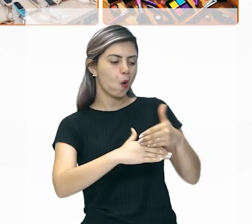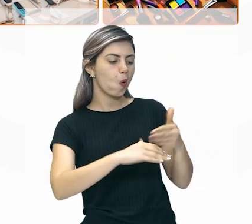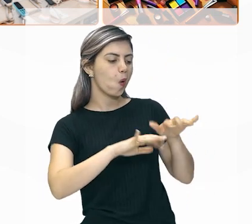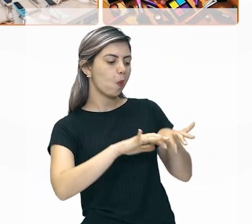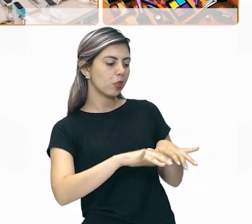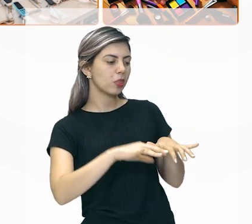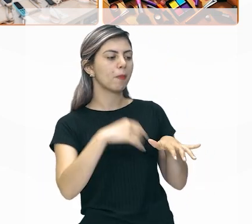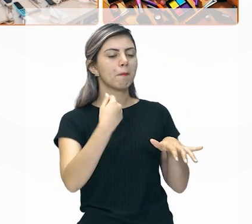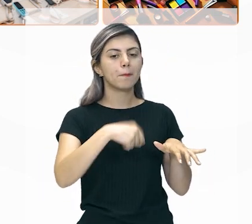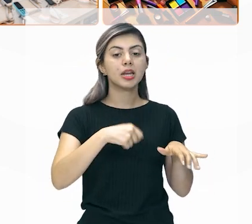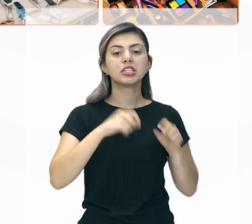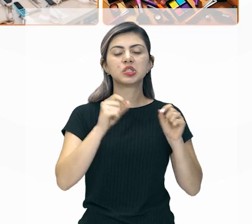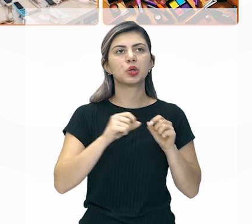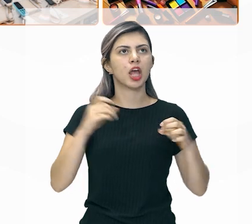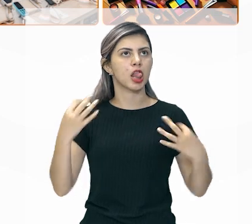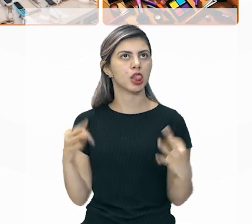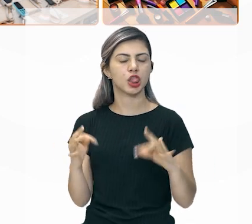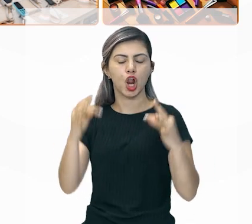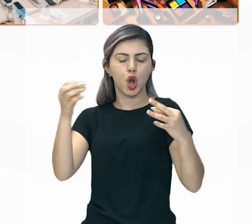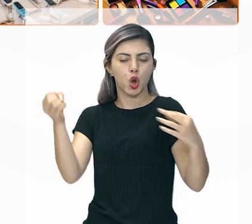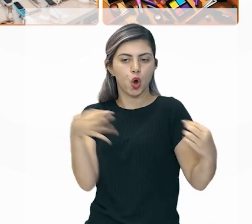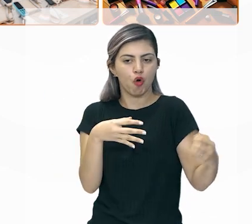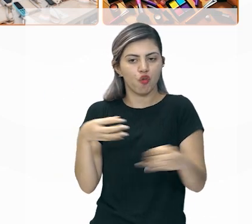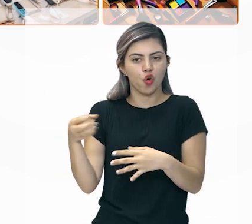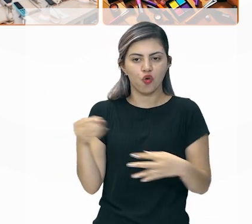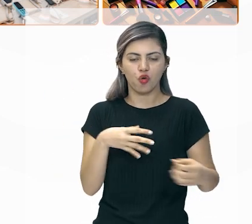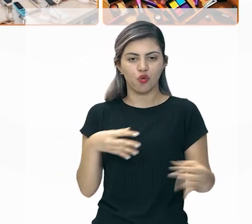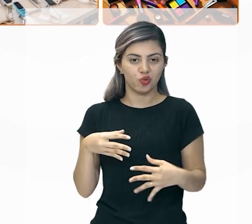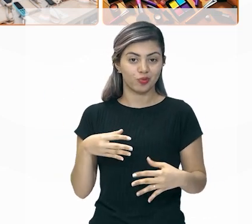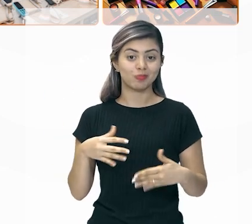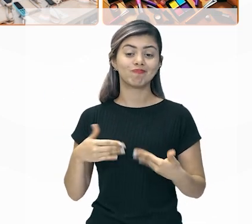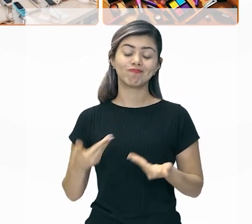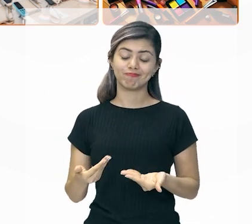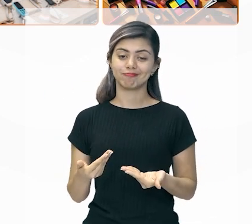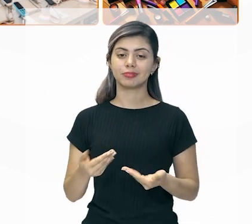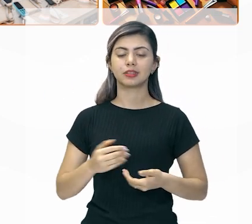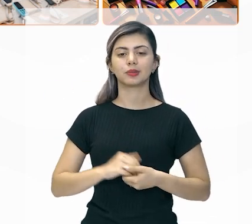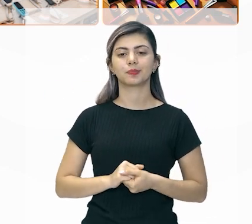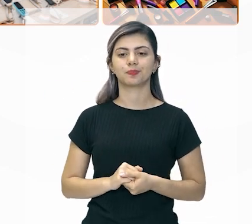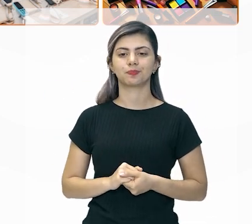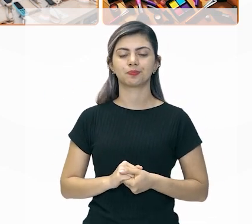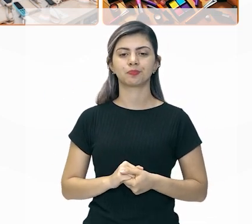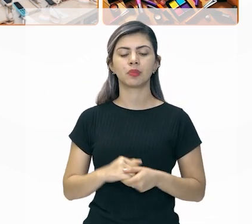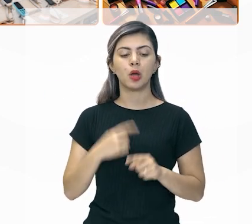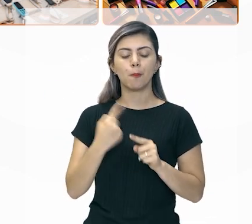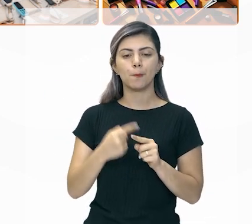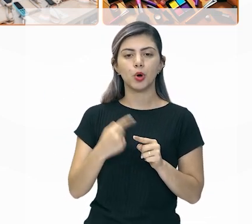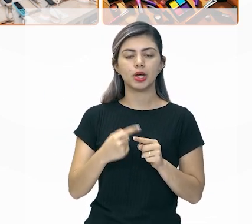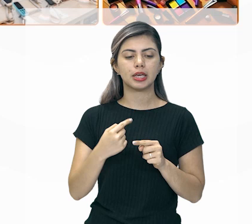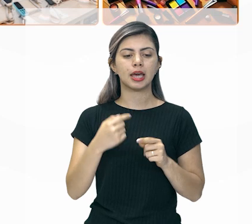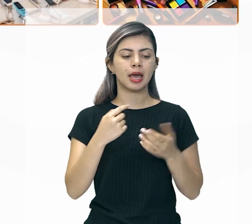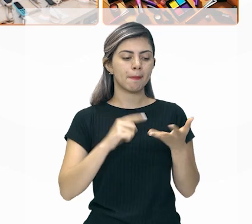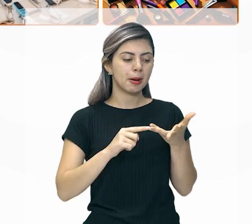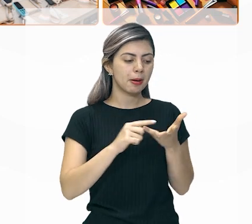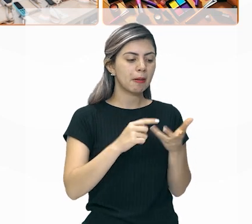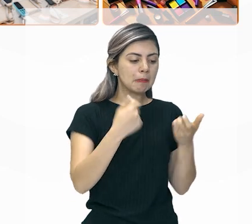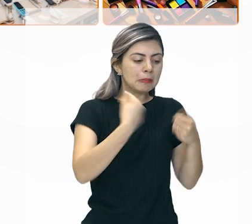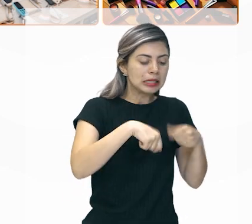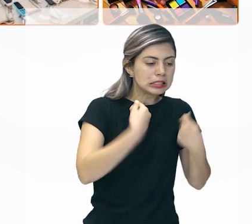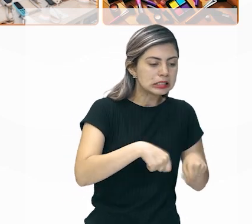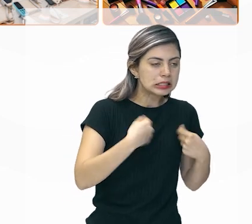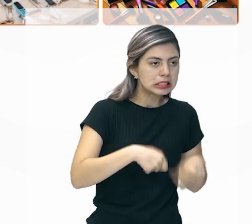ser mais moderno e tudo mais. Por quê? A questão da necessidade, ela vai sendo meio